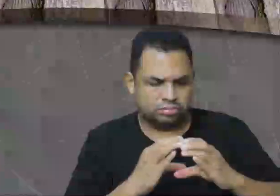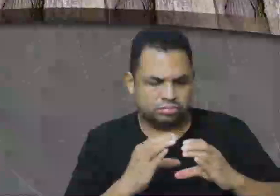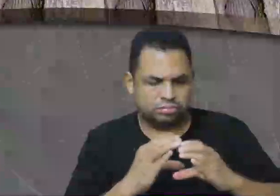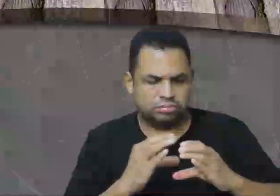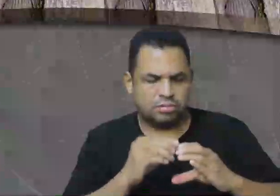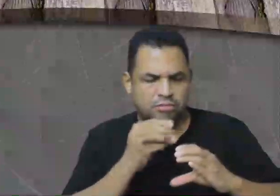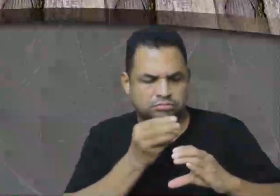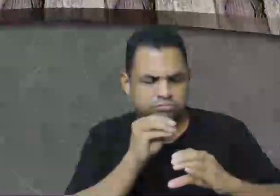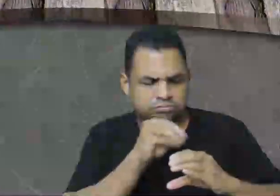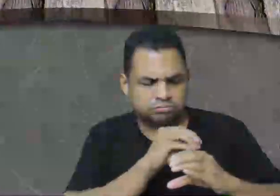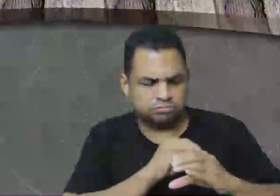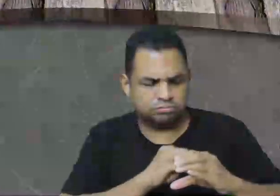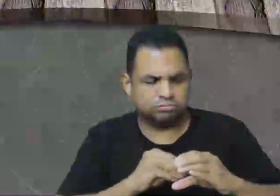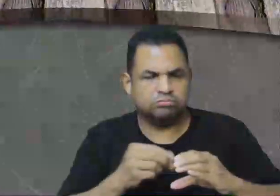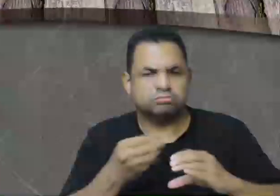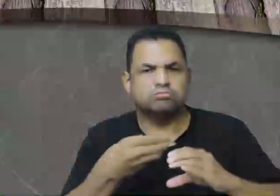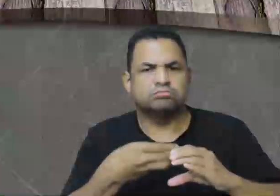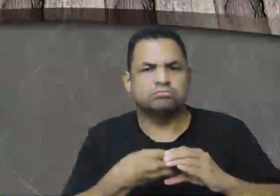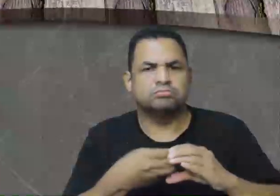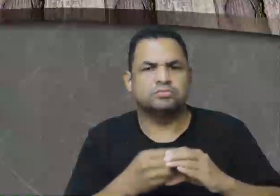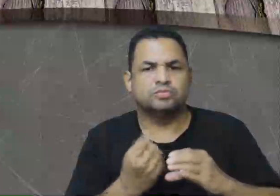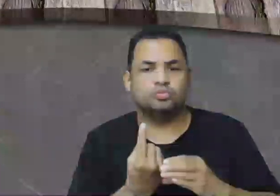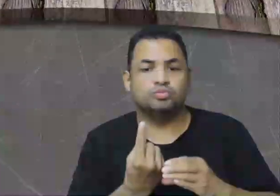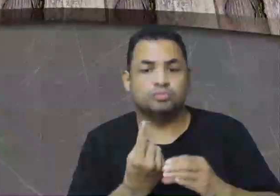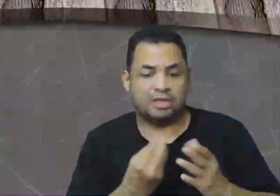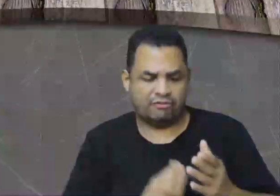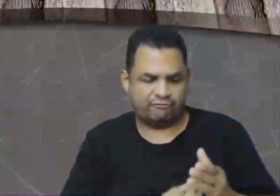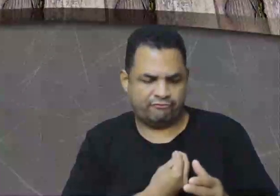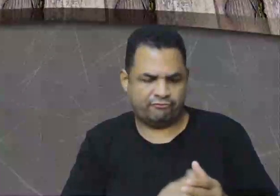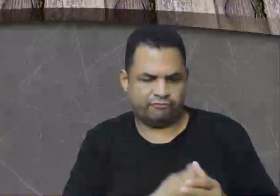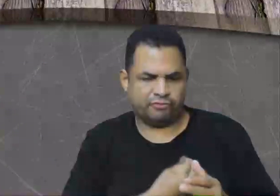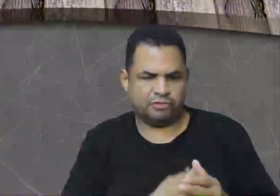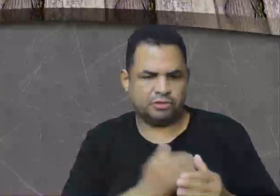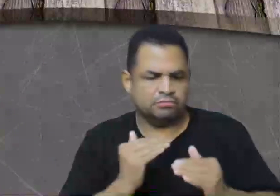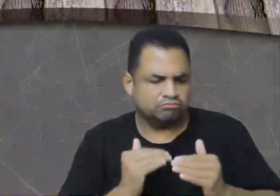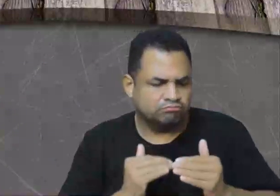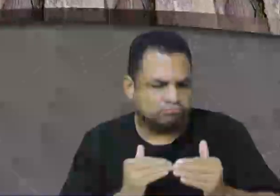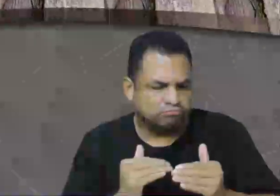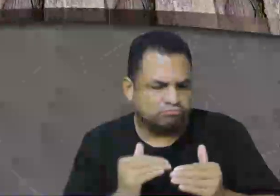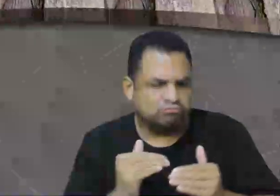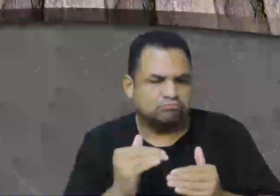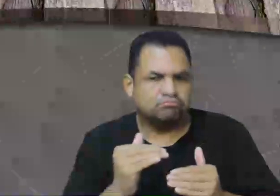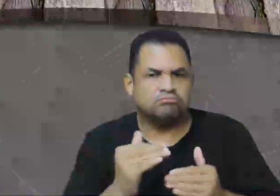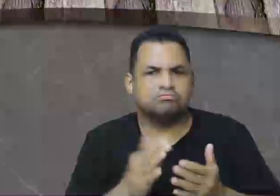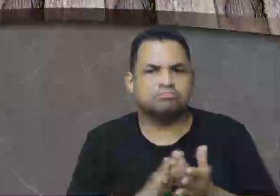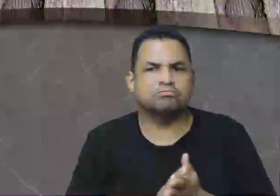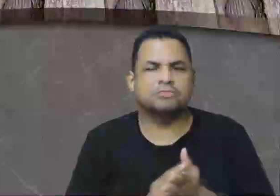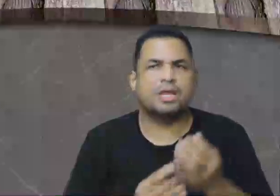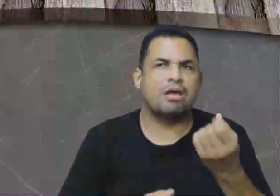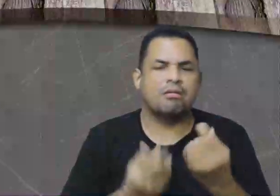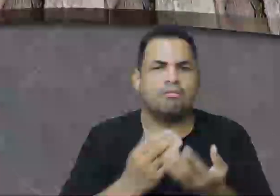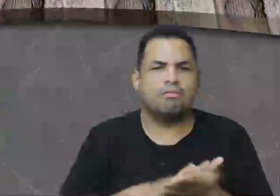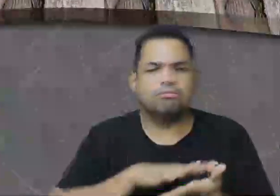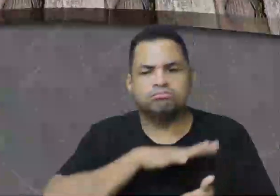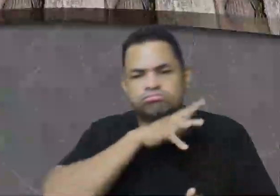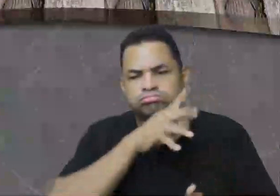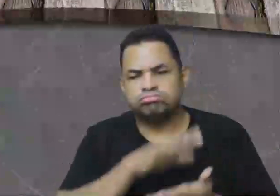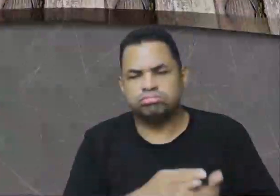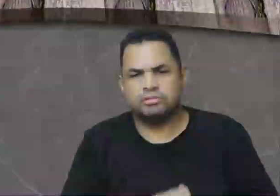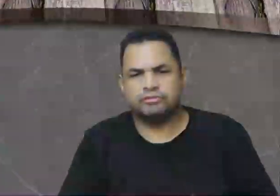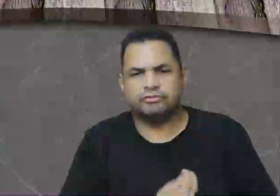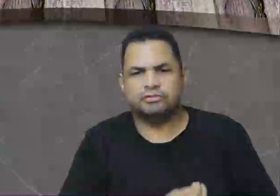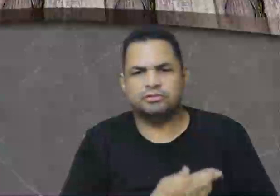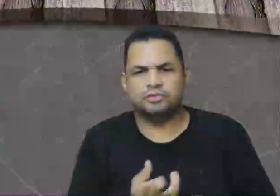células ela se torne um organismo com o passar do tempo. Em alguns animais ou em alguns seres